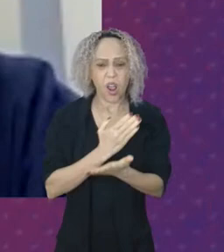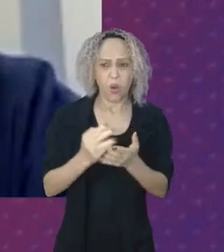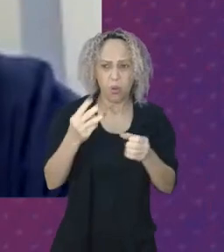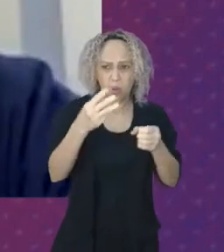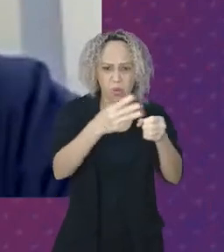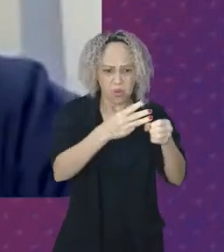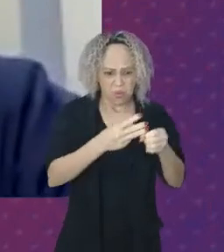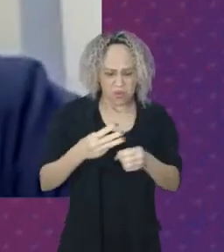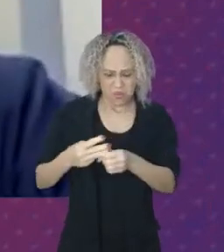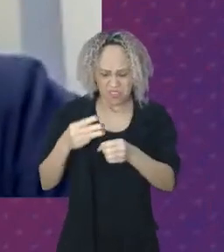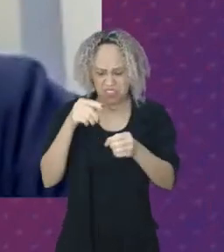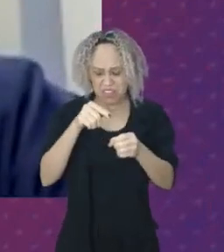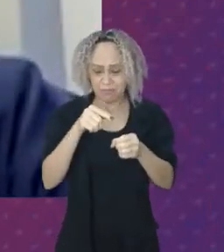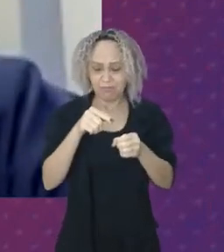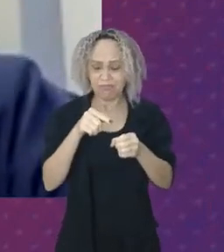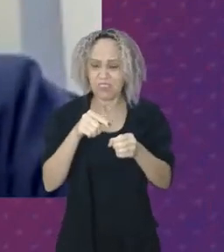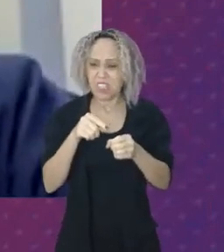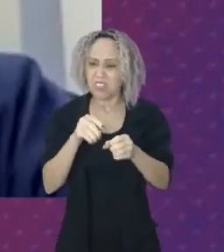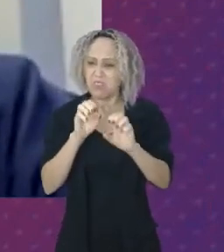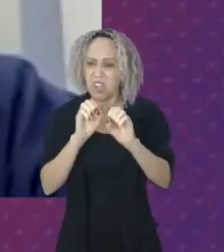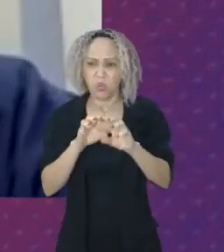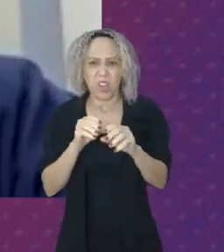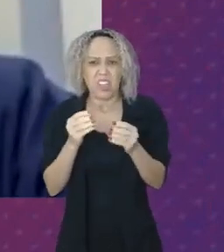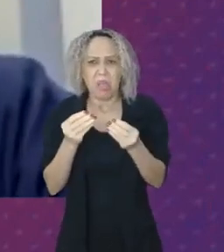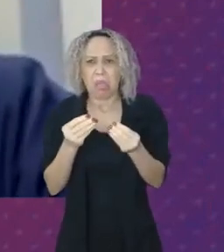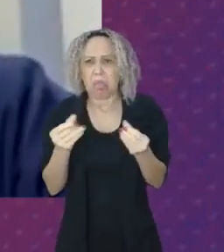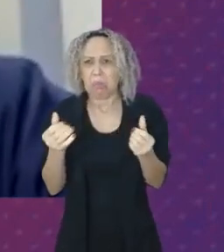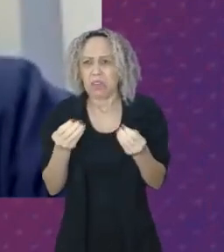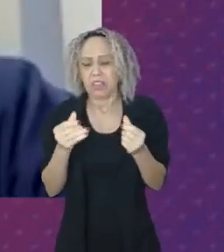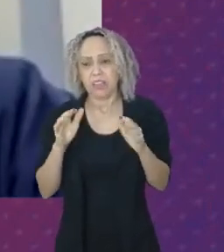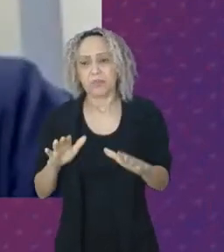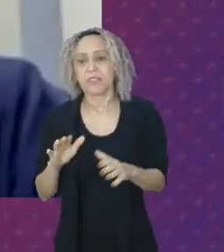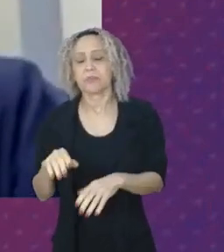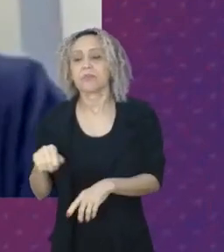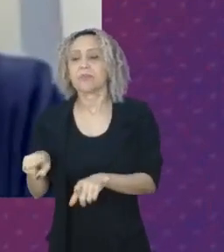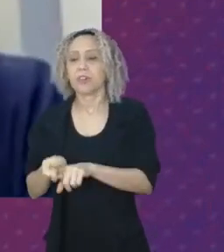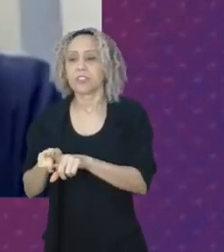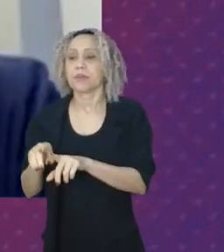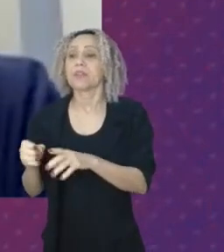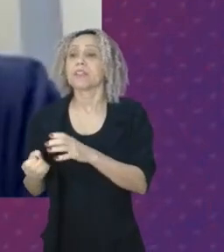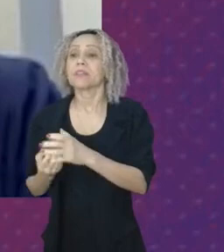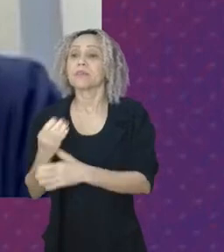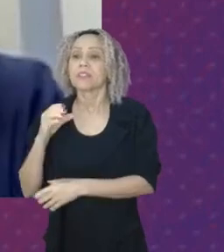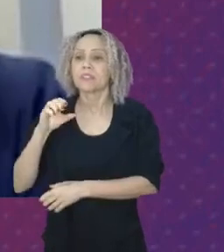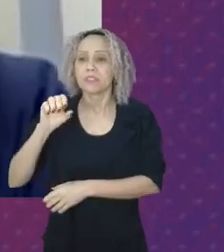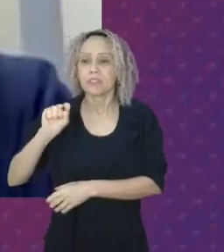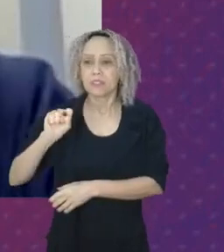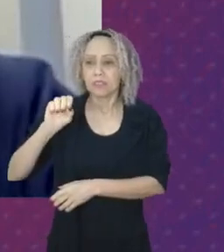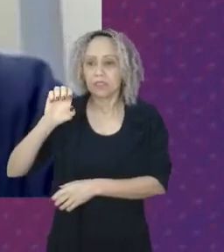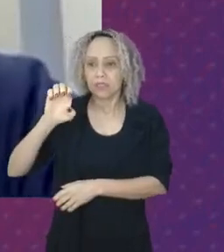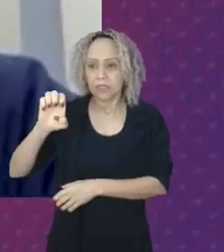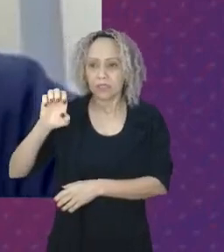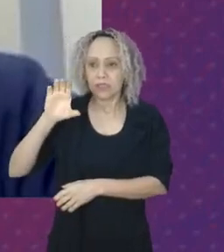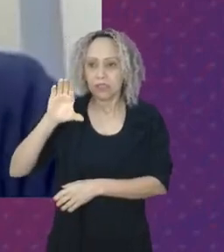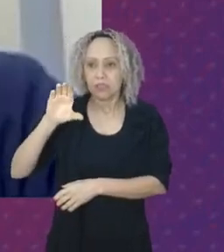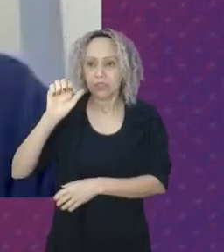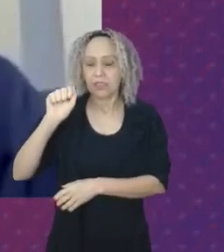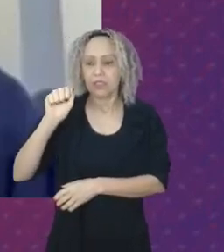da SECADI, que é a Secretaria de Educação Continuada, Alfabetização, Diversidade e Inclusão, que